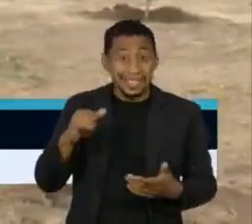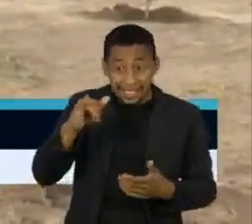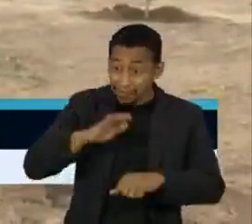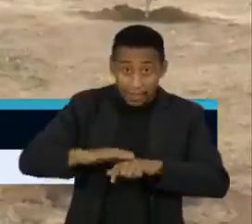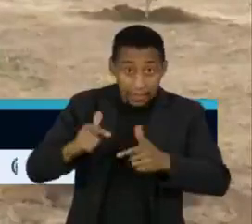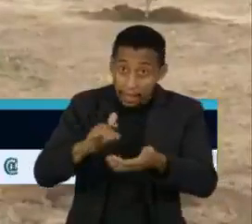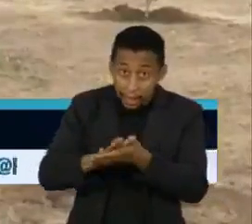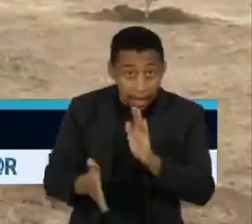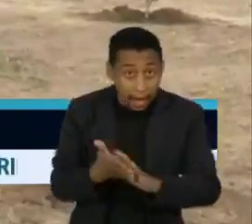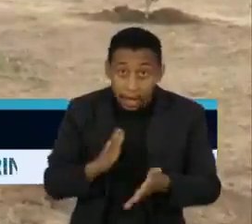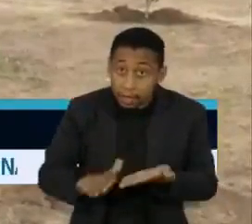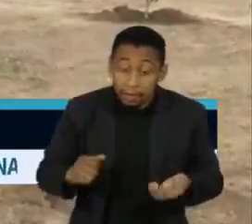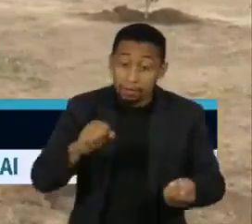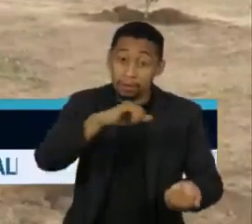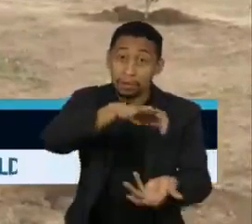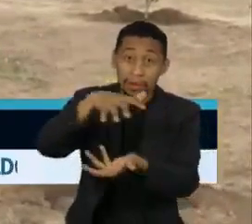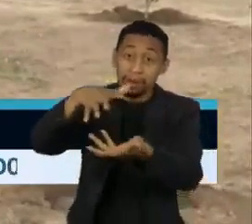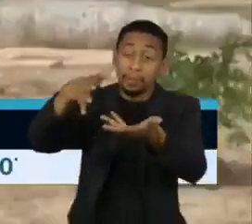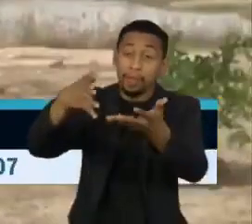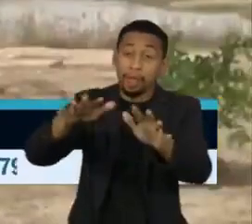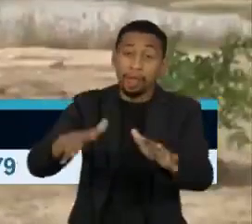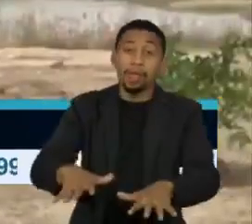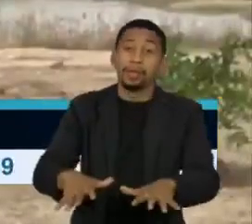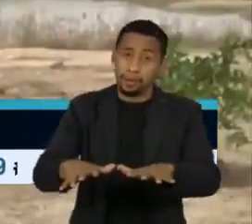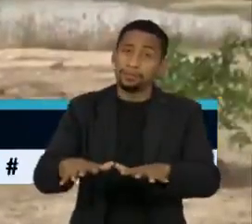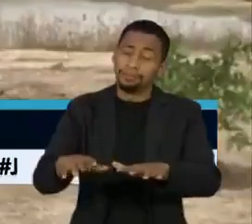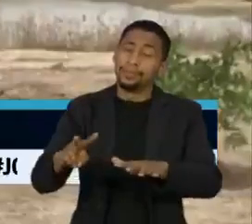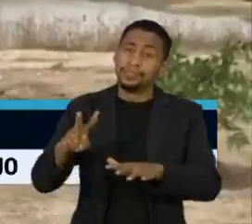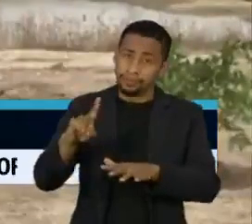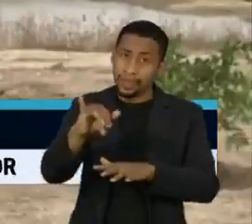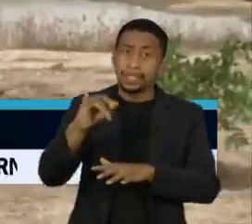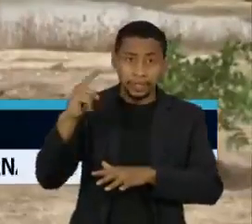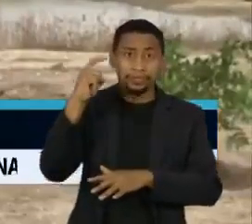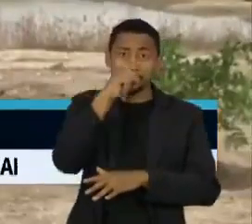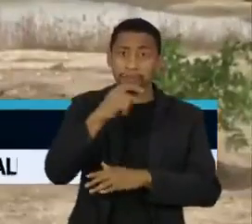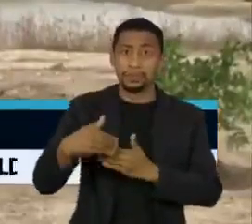futuro do planeta vai ser muito mais difícil do que a gente tem hoje.